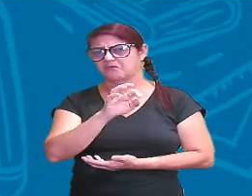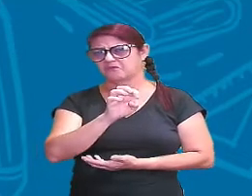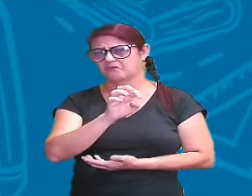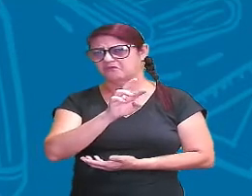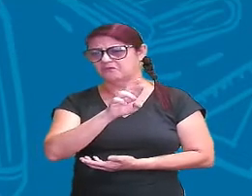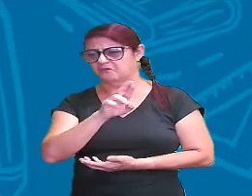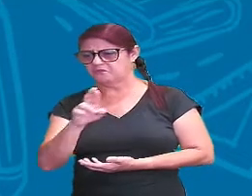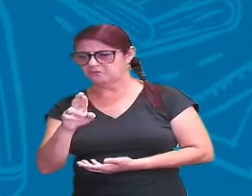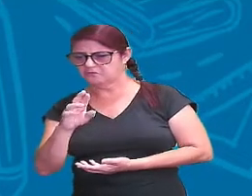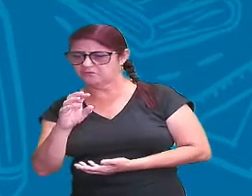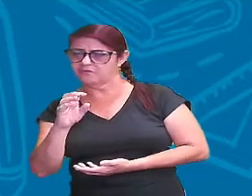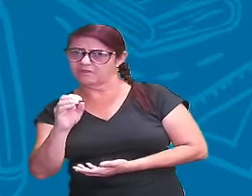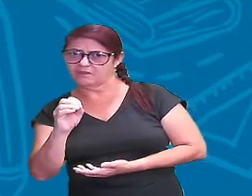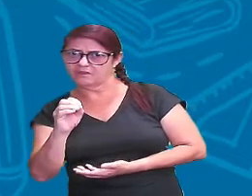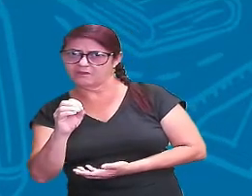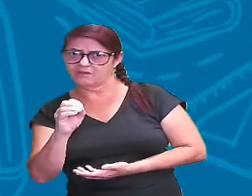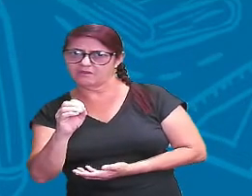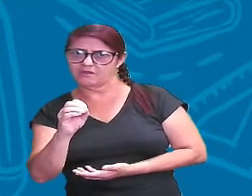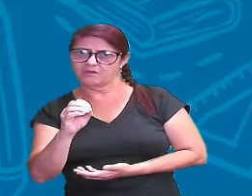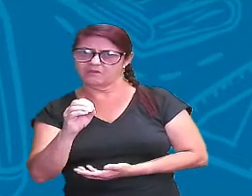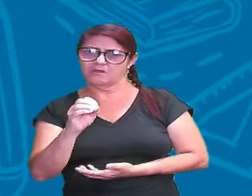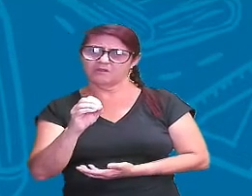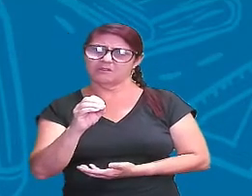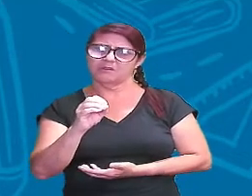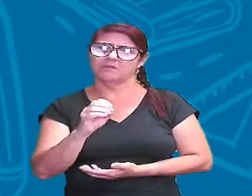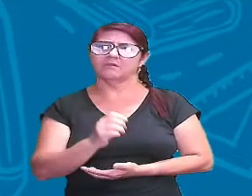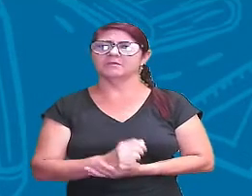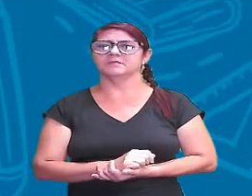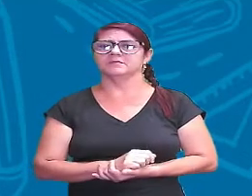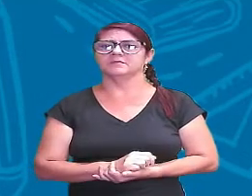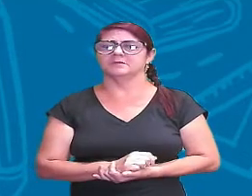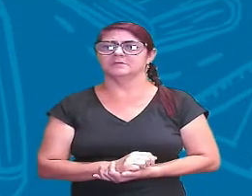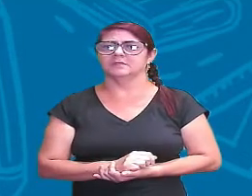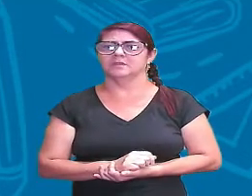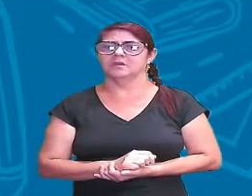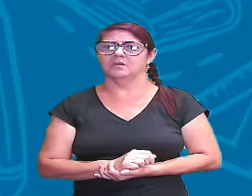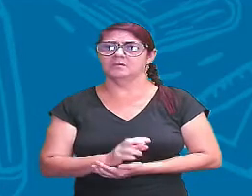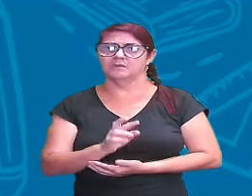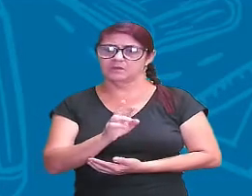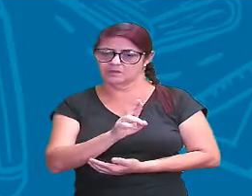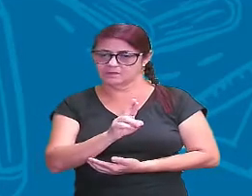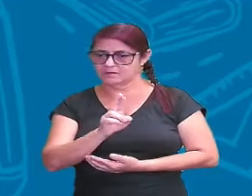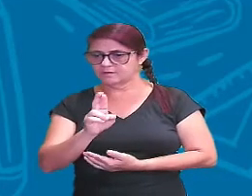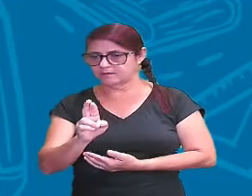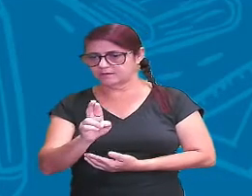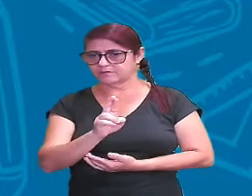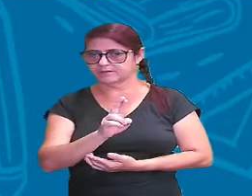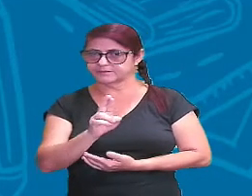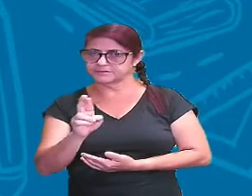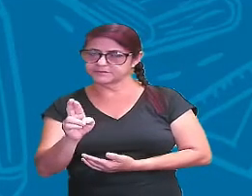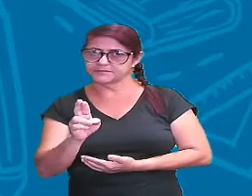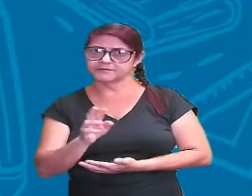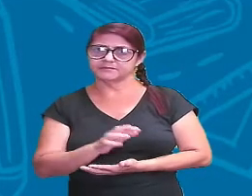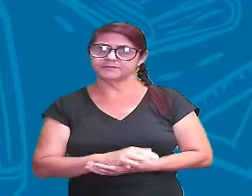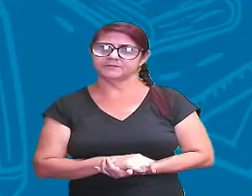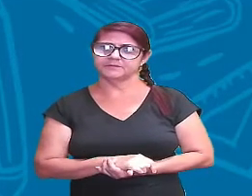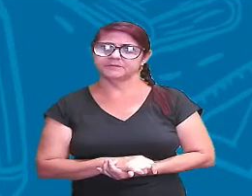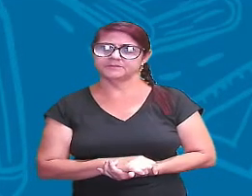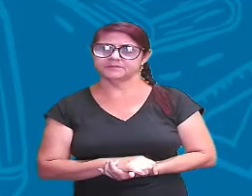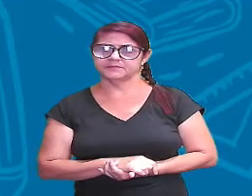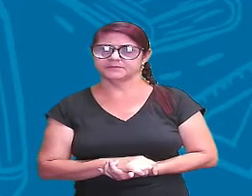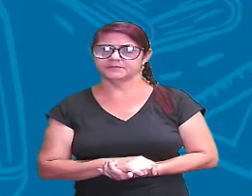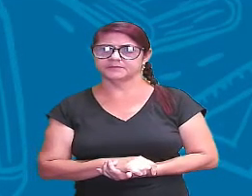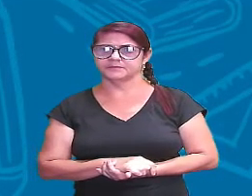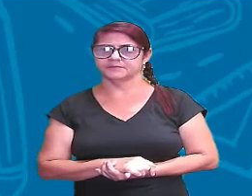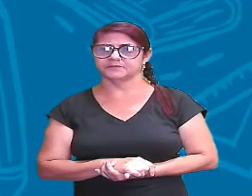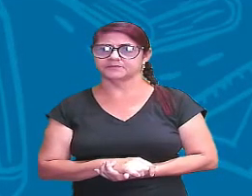conheço feroz, mas ferro, não. Então, a gente vai e coloca aqui o quê? A gente vai, ó, e